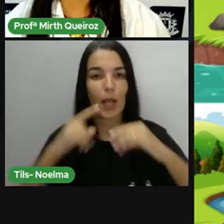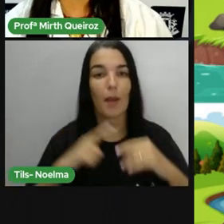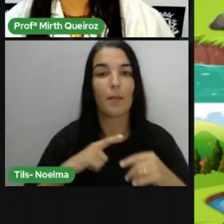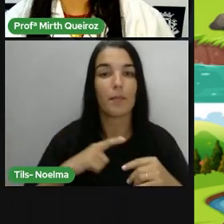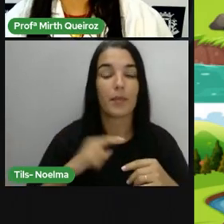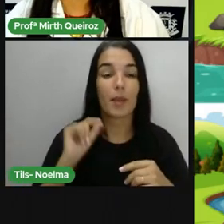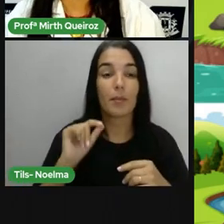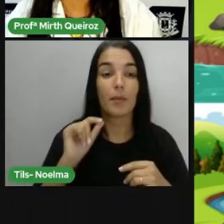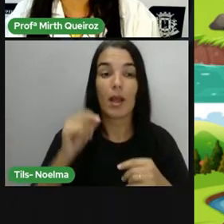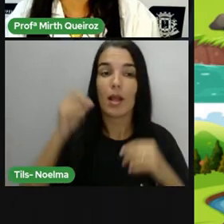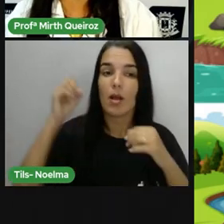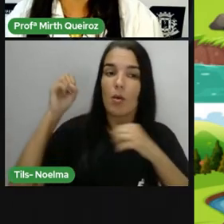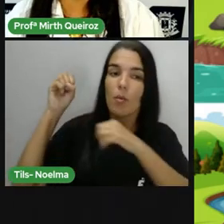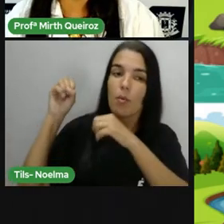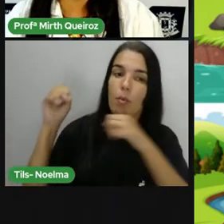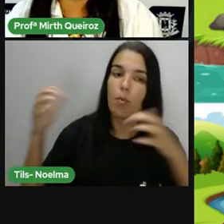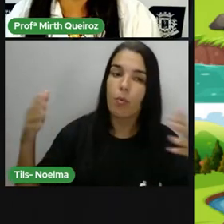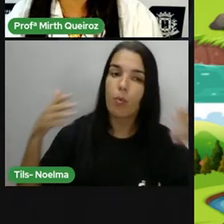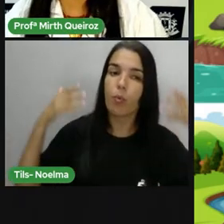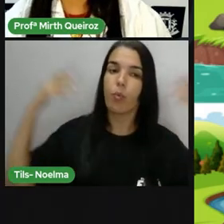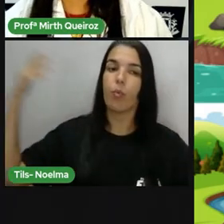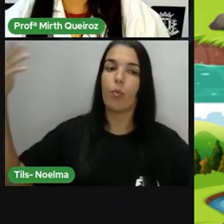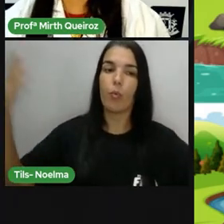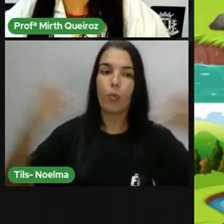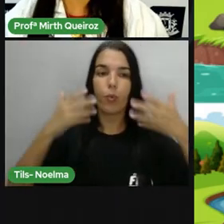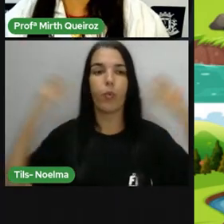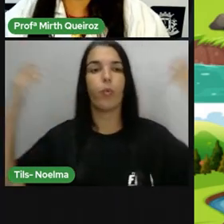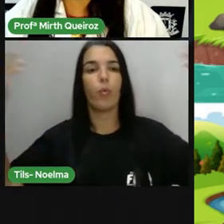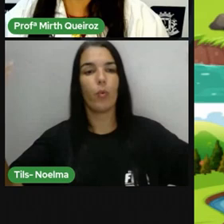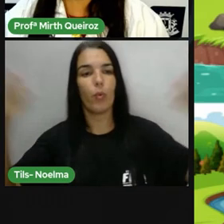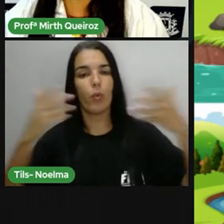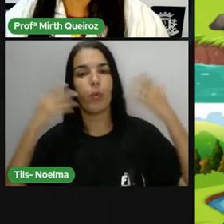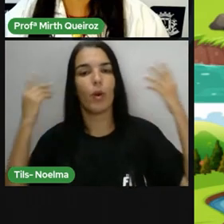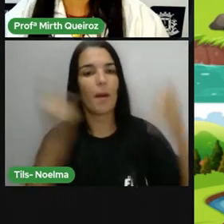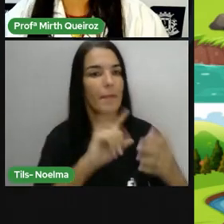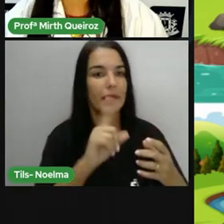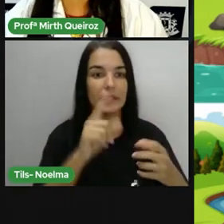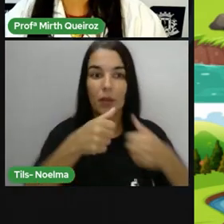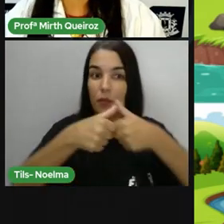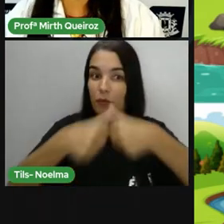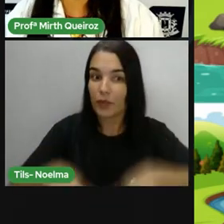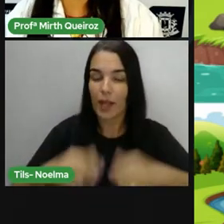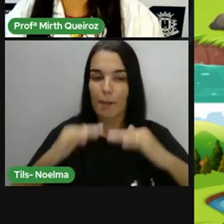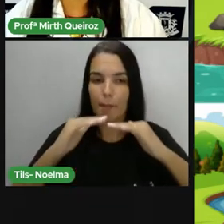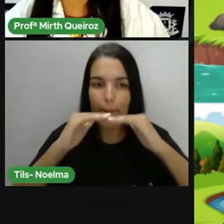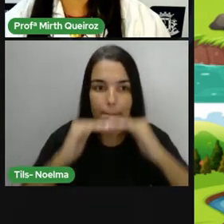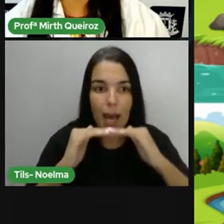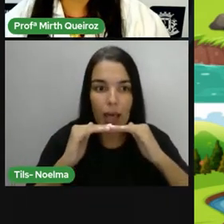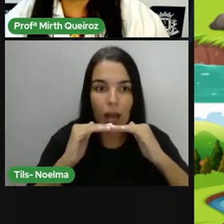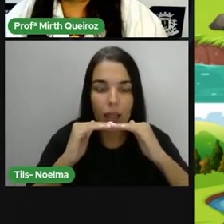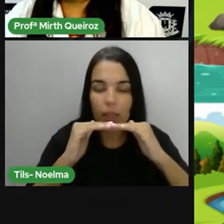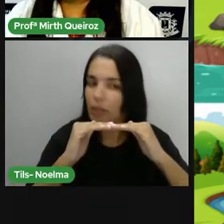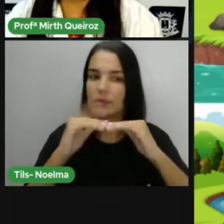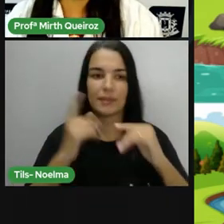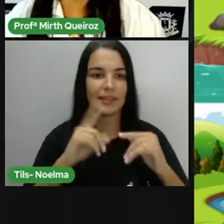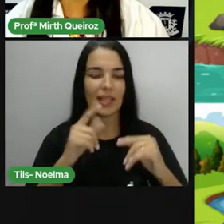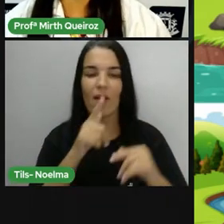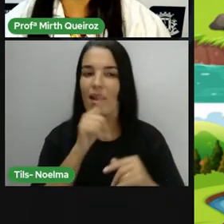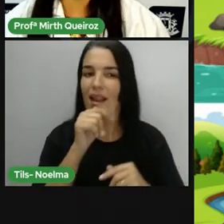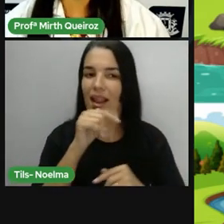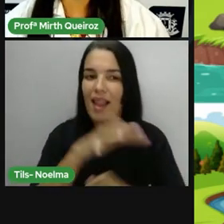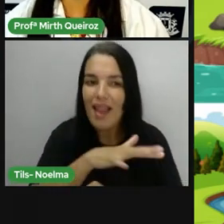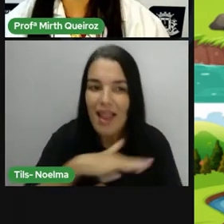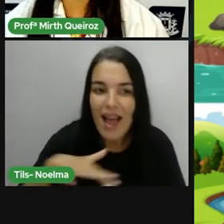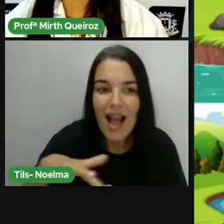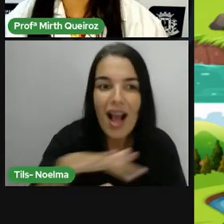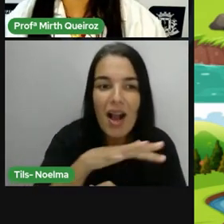pelas correntes provocadas pelos ventos, né? Mas ela não fica parada, não. As lagoas e lagos,